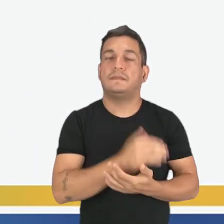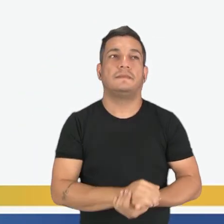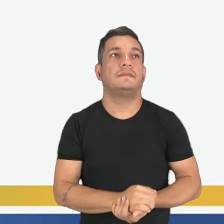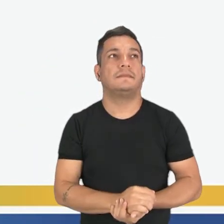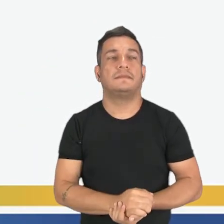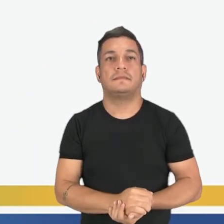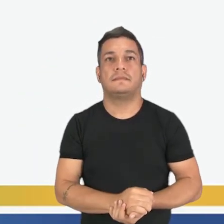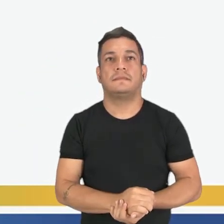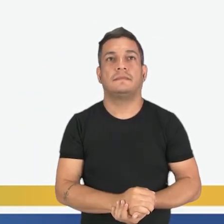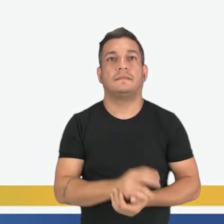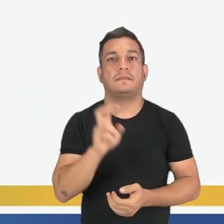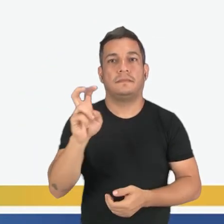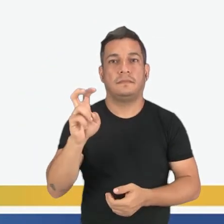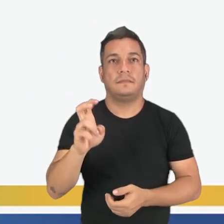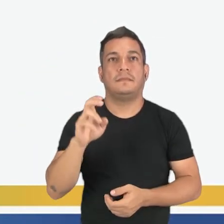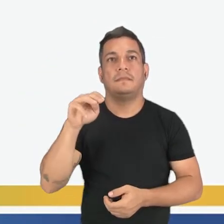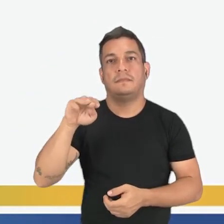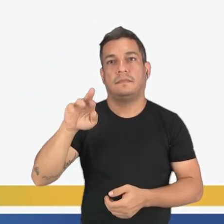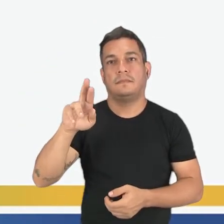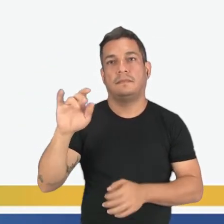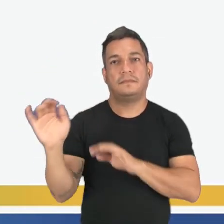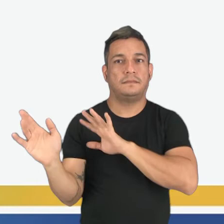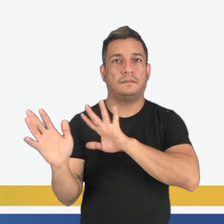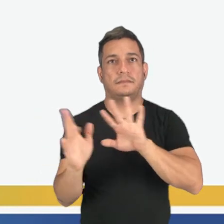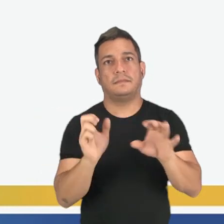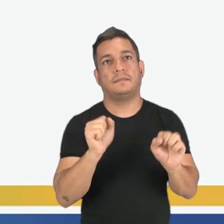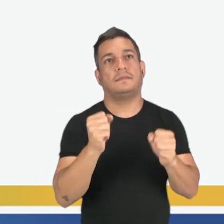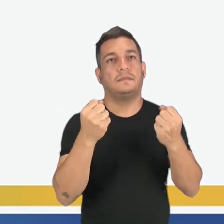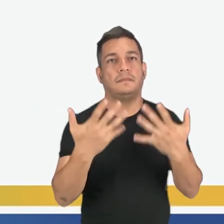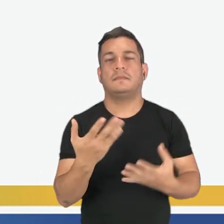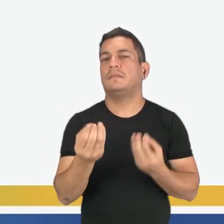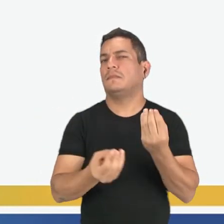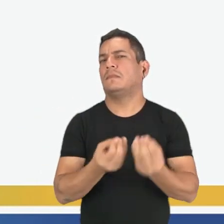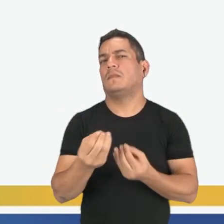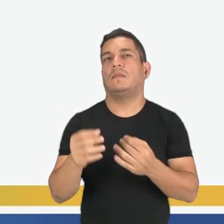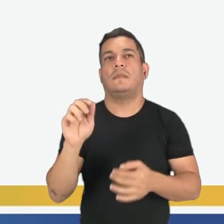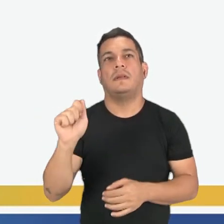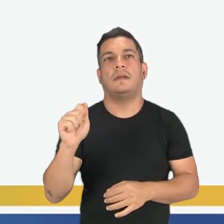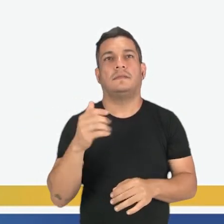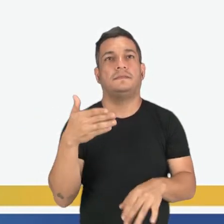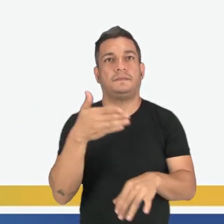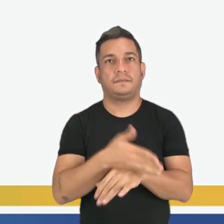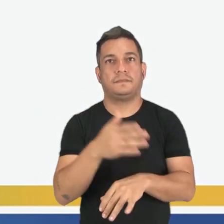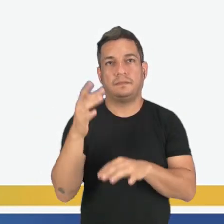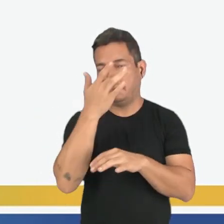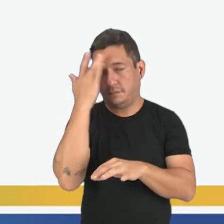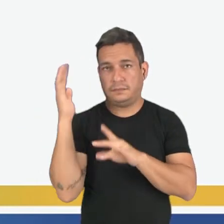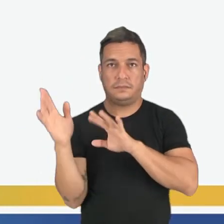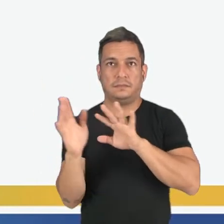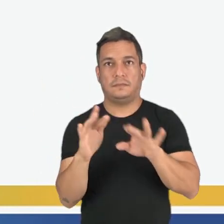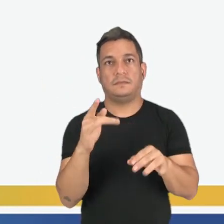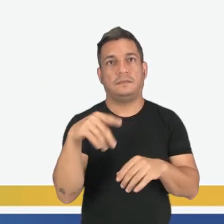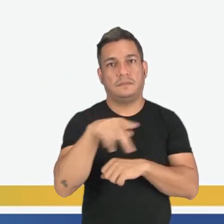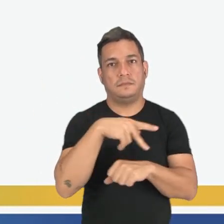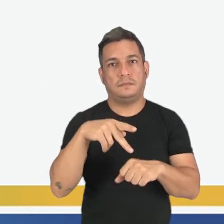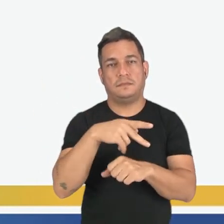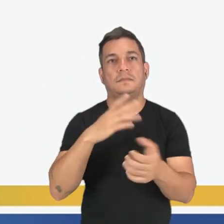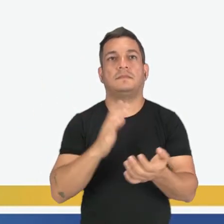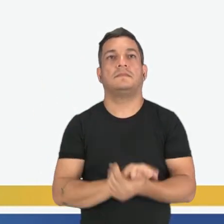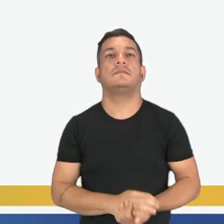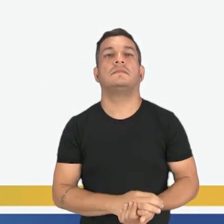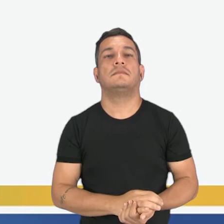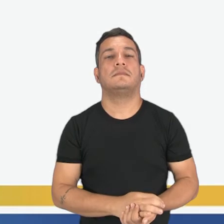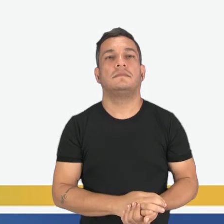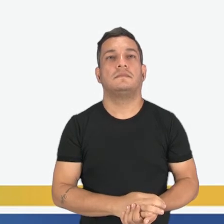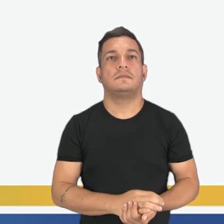acertou. Questão 5. A migração pode ser definida como? Letra A entrada de imigrantes em um determinado